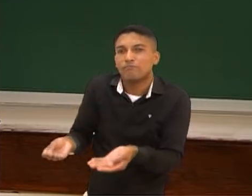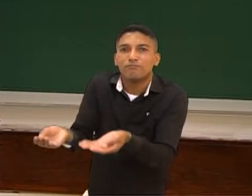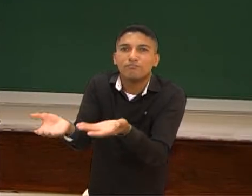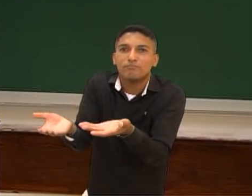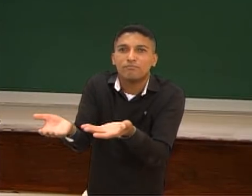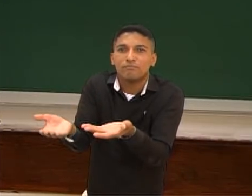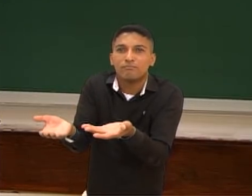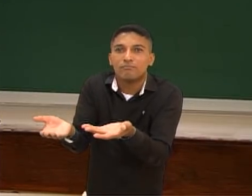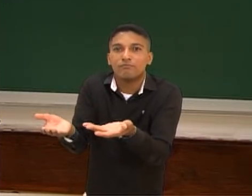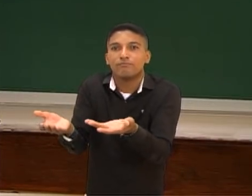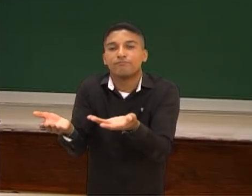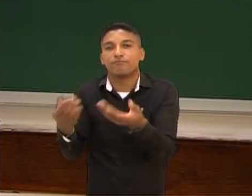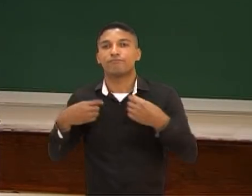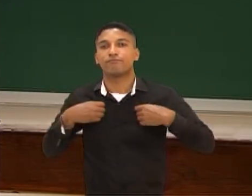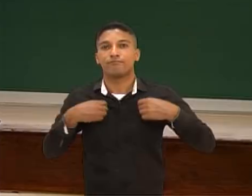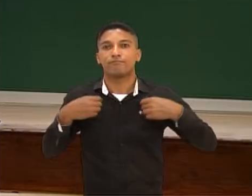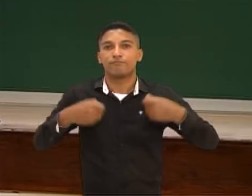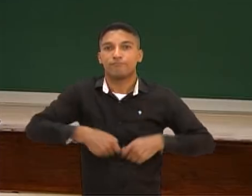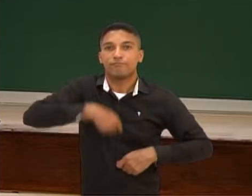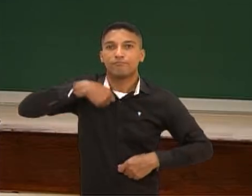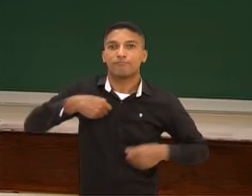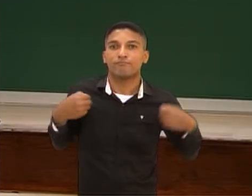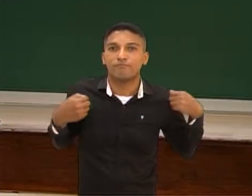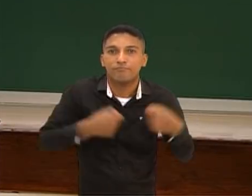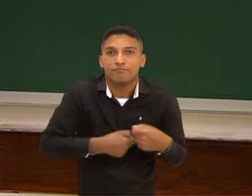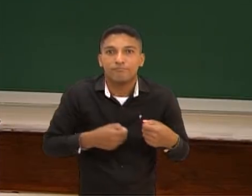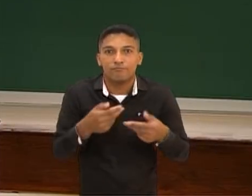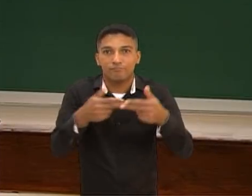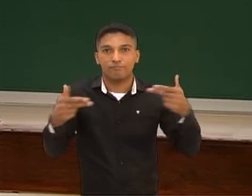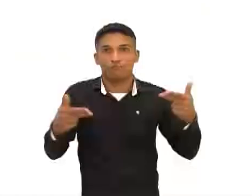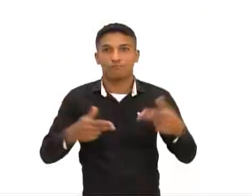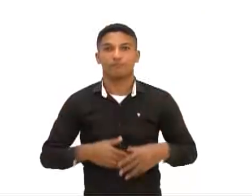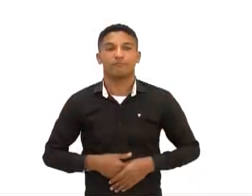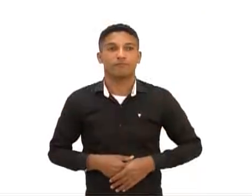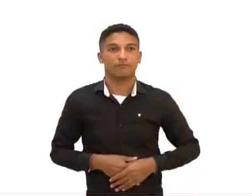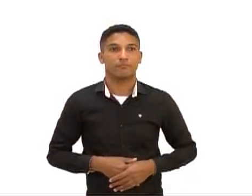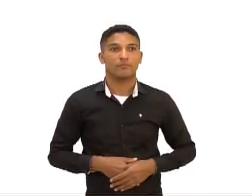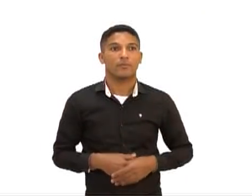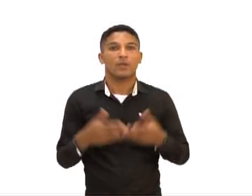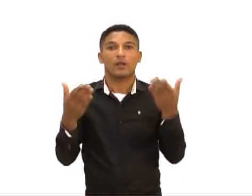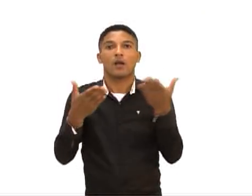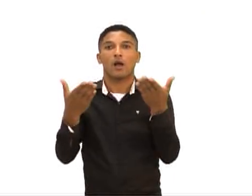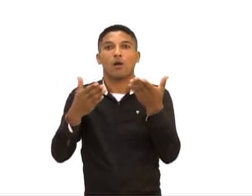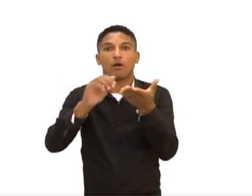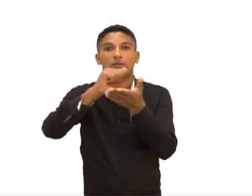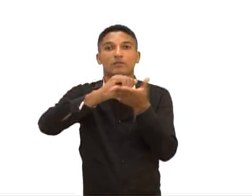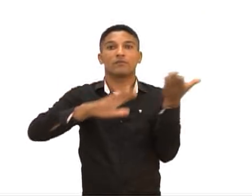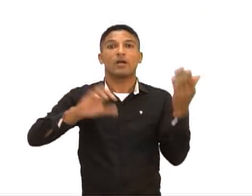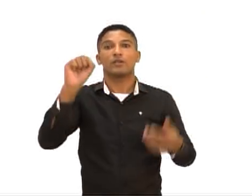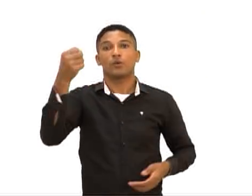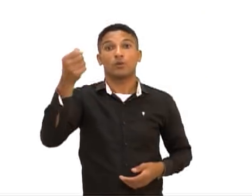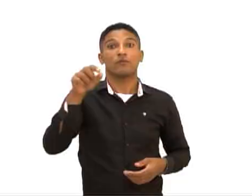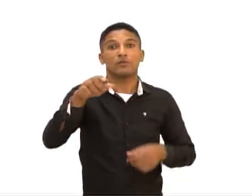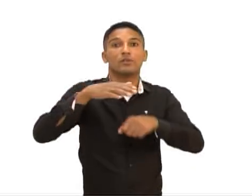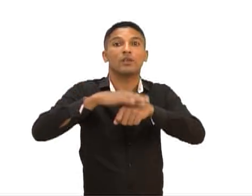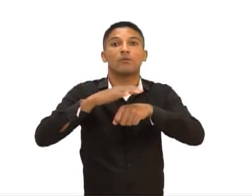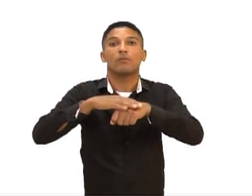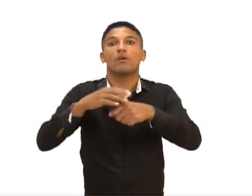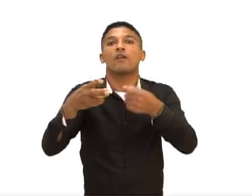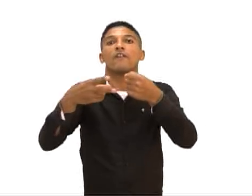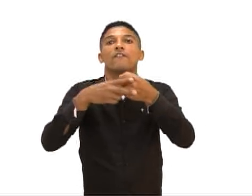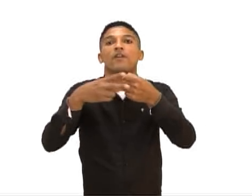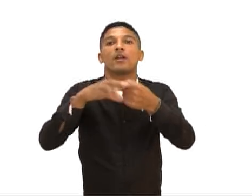certo? E agora, no exercício 8, para a gente treinar um pouquinho, eu vou pedir para vocês conjugar o verbo doar no